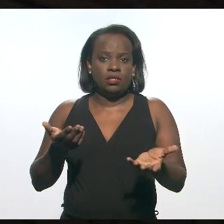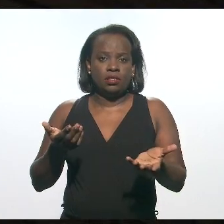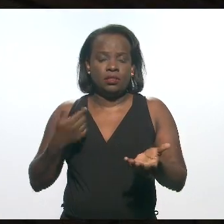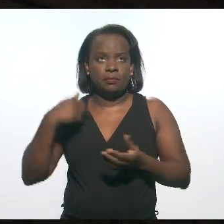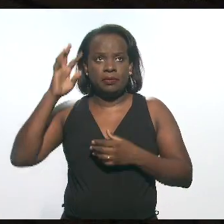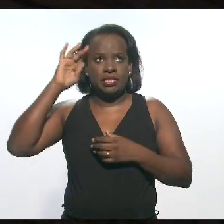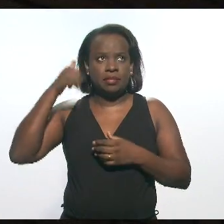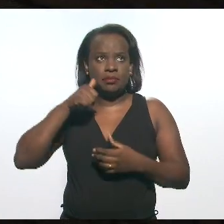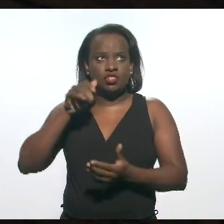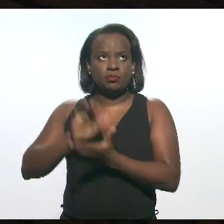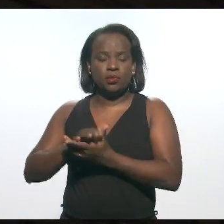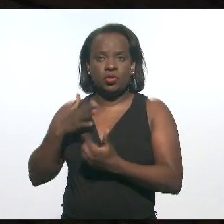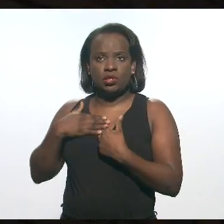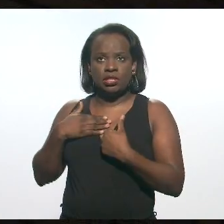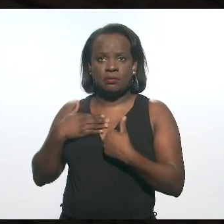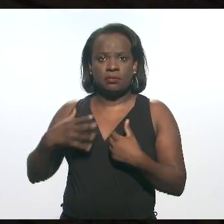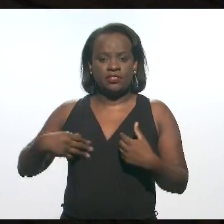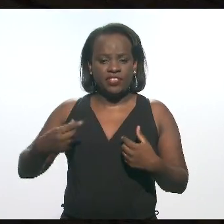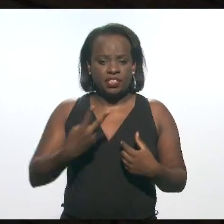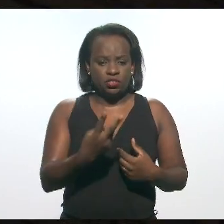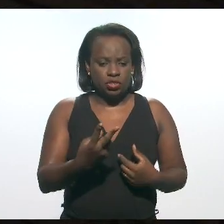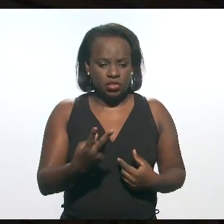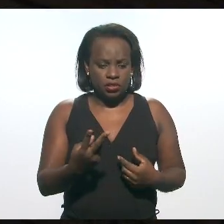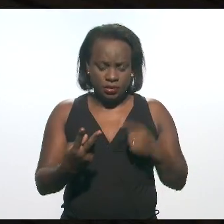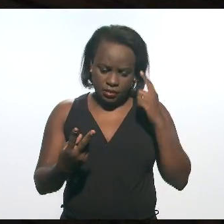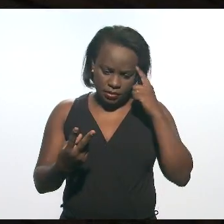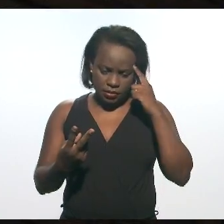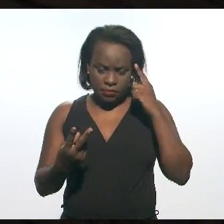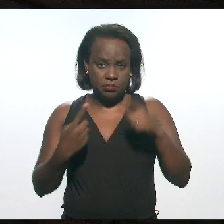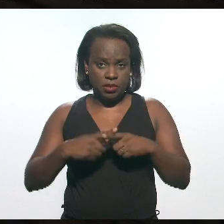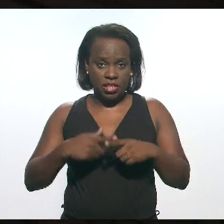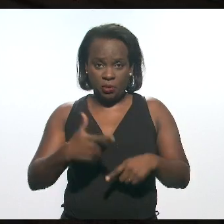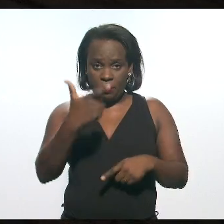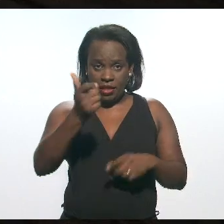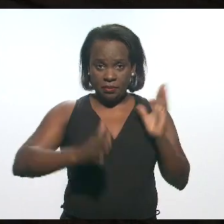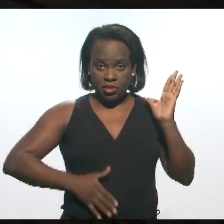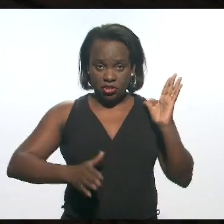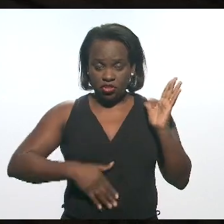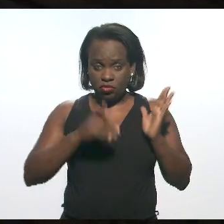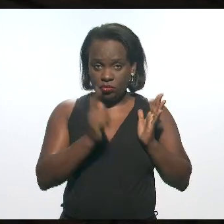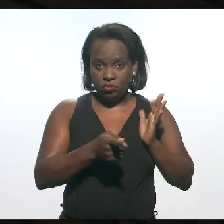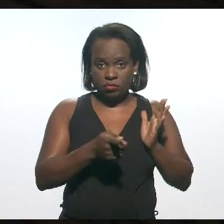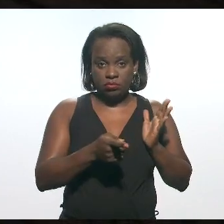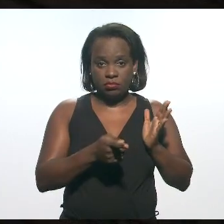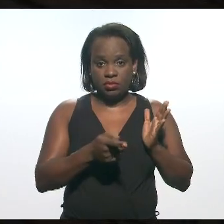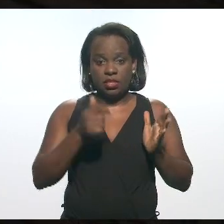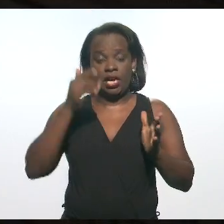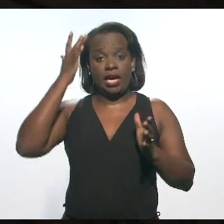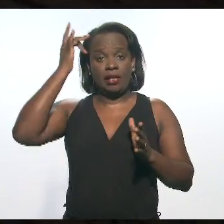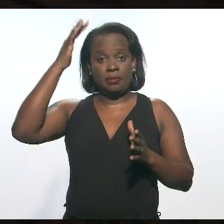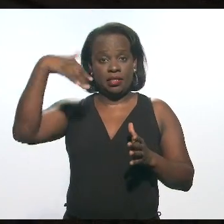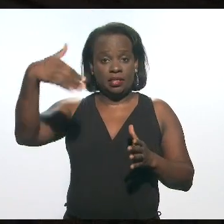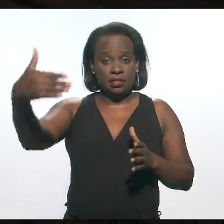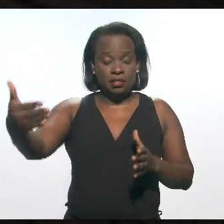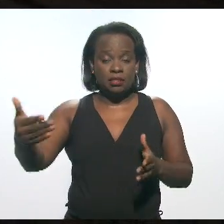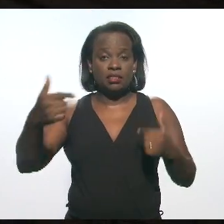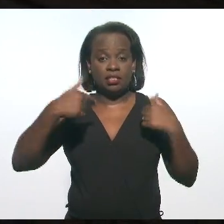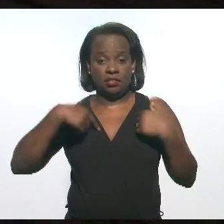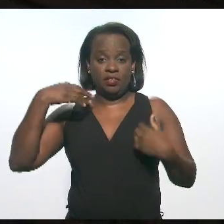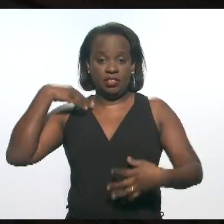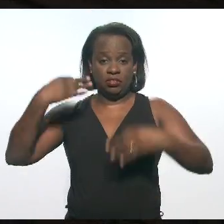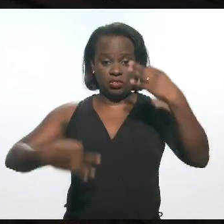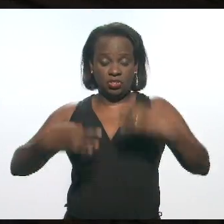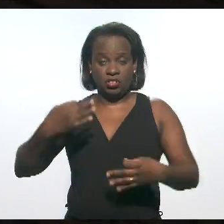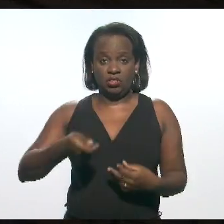vou pensar na minha esposa e não minhas duas filhas porque se eu matar esse bandido e amanhã eu estarei